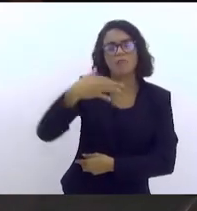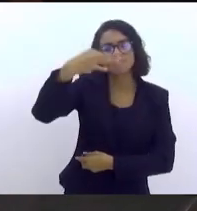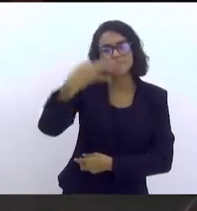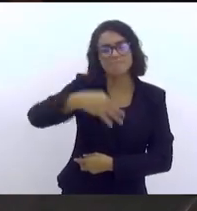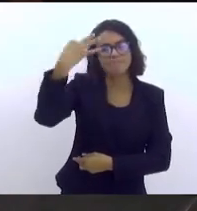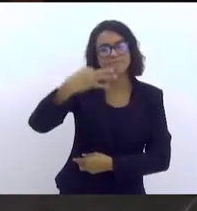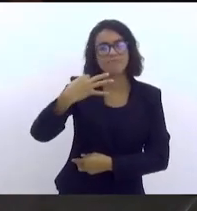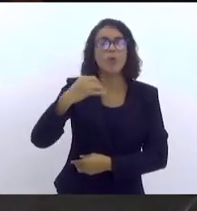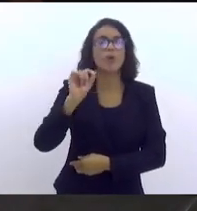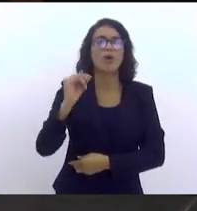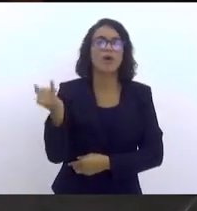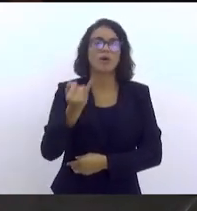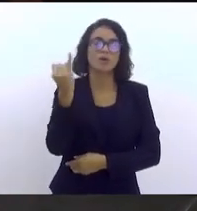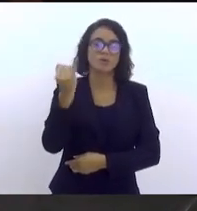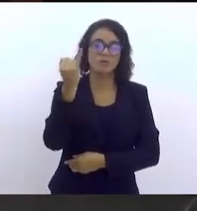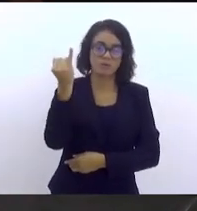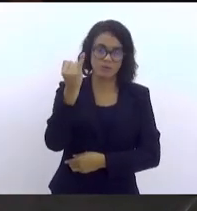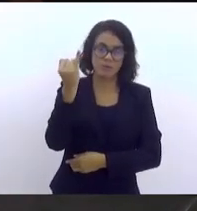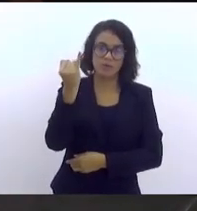a importância aí